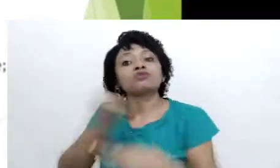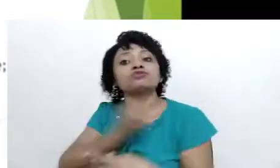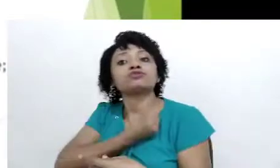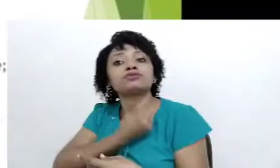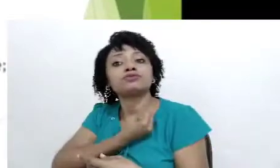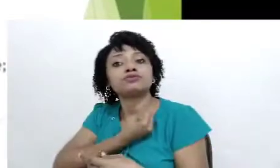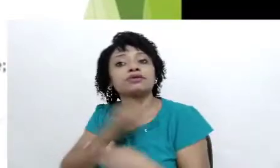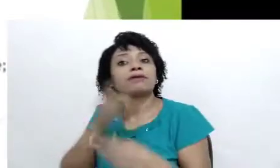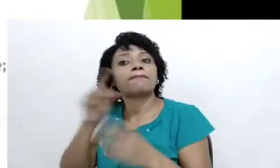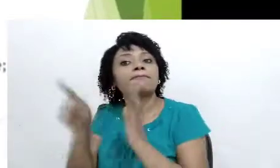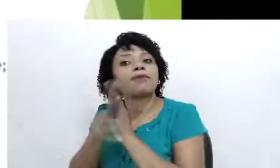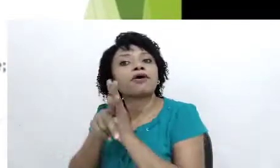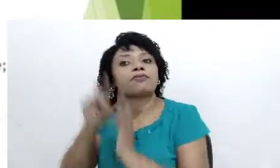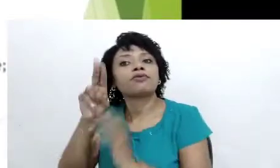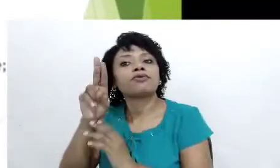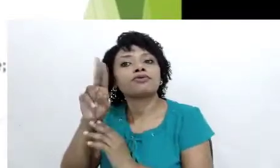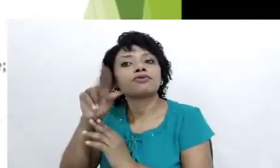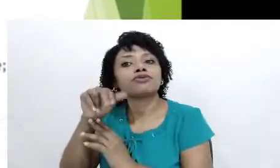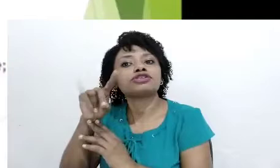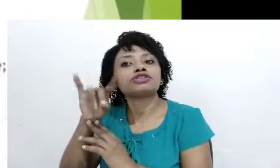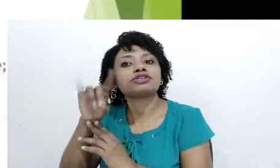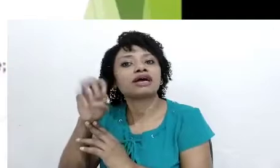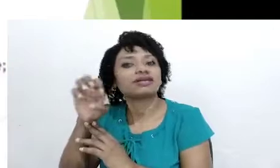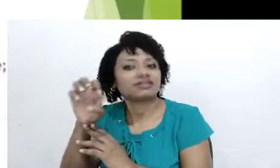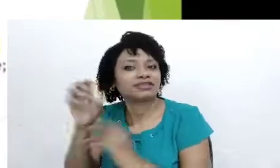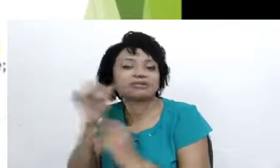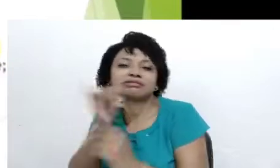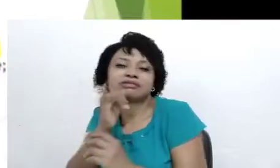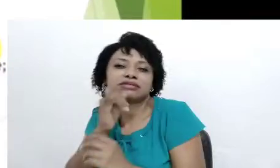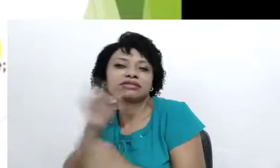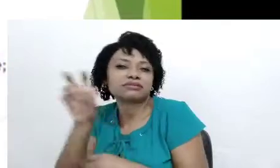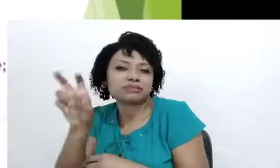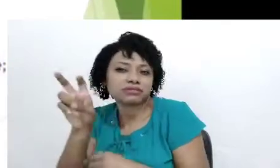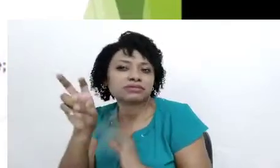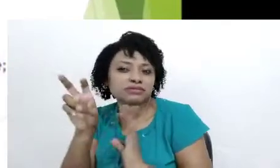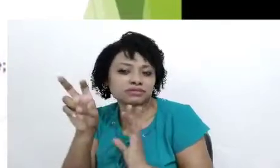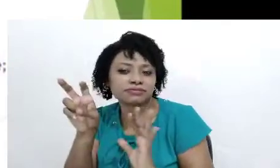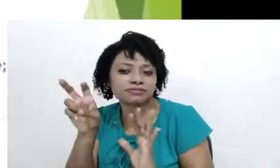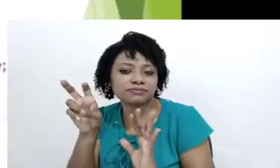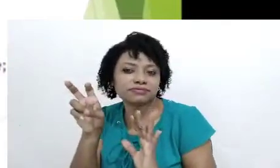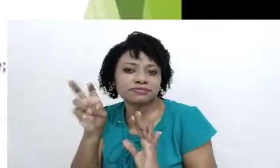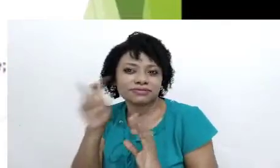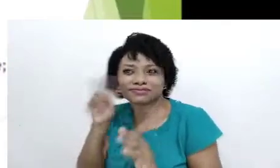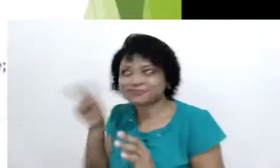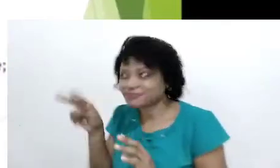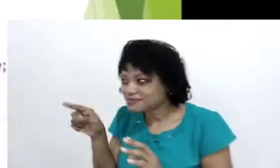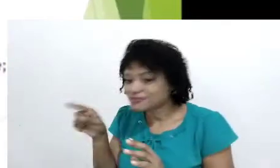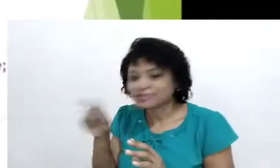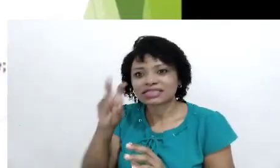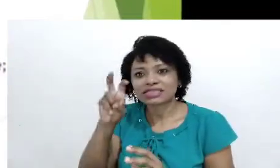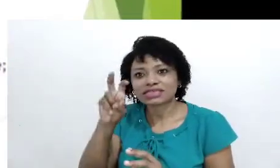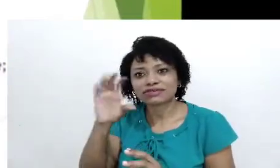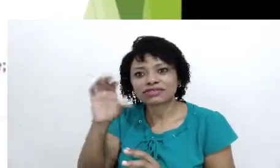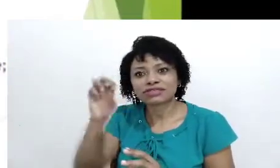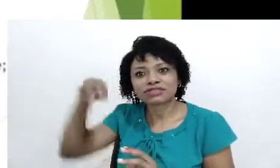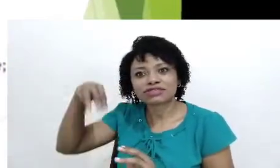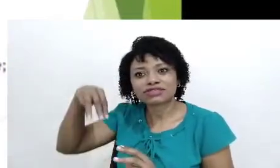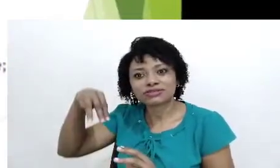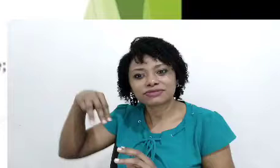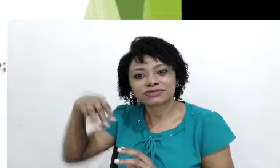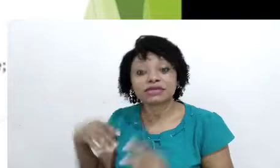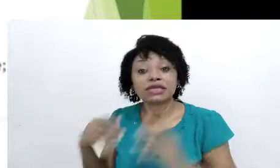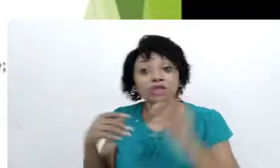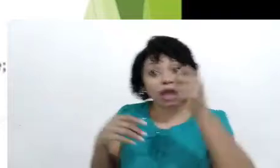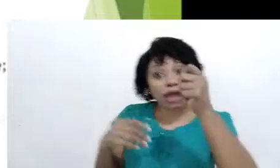nos indicando o módulo do vetor, ou seja, o número mais a unidade, 5 centímetros, por exemplo.